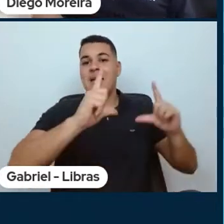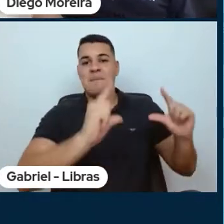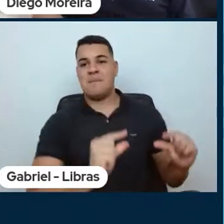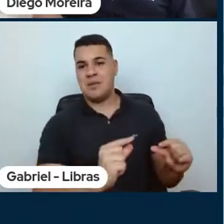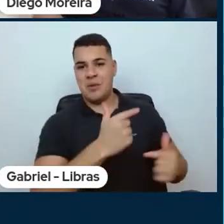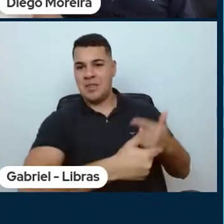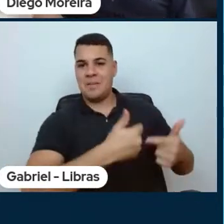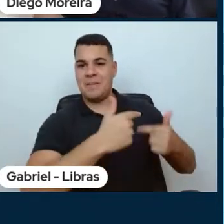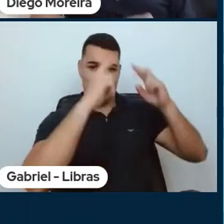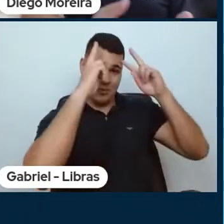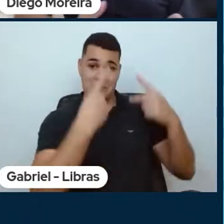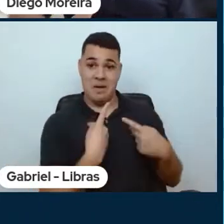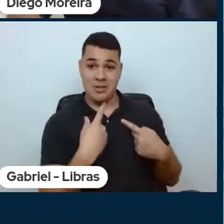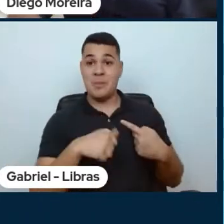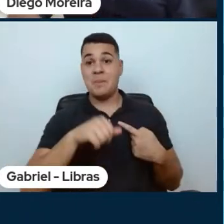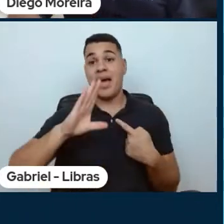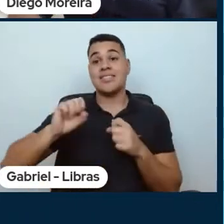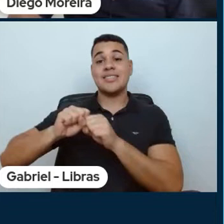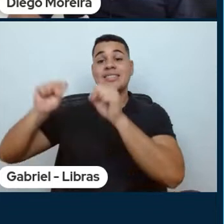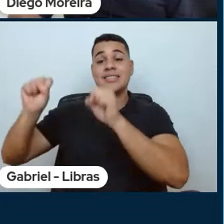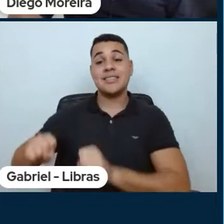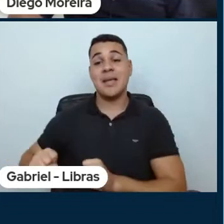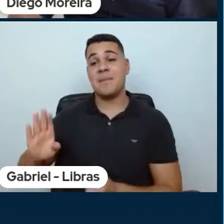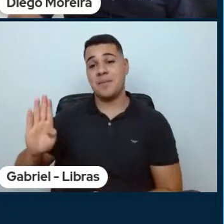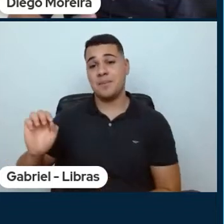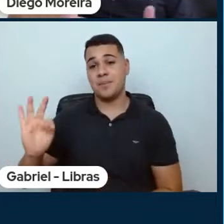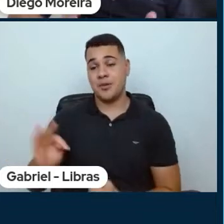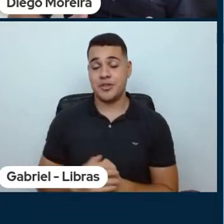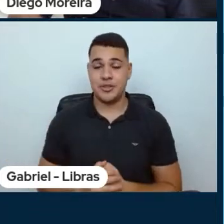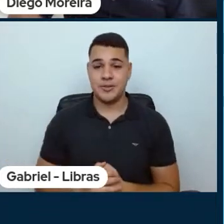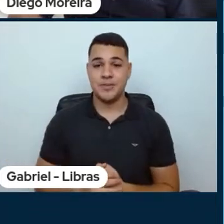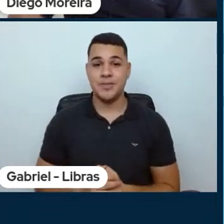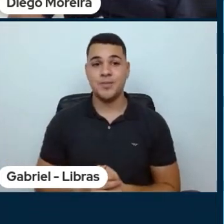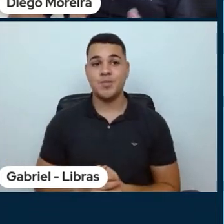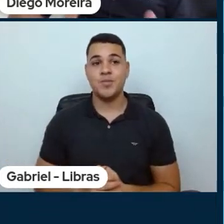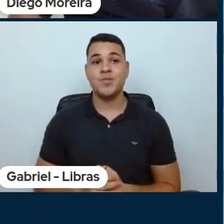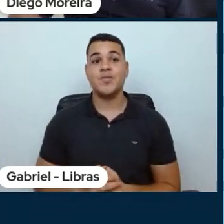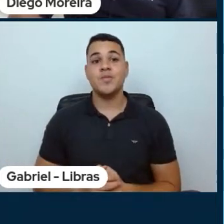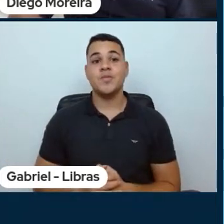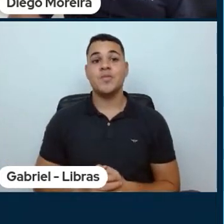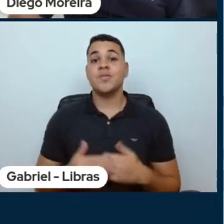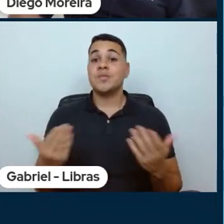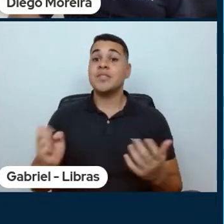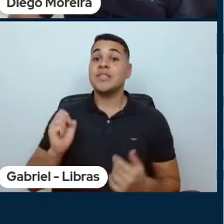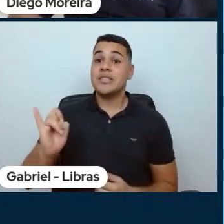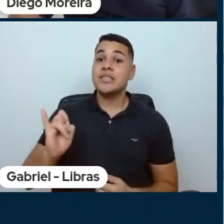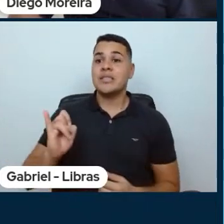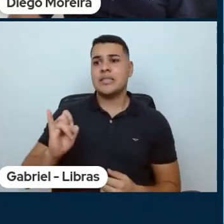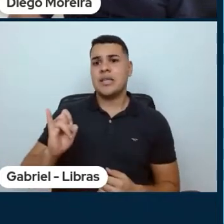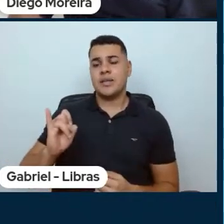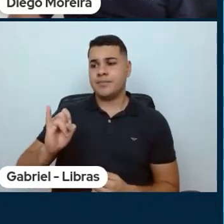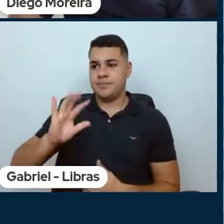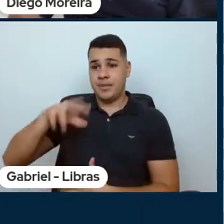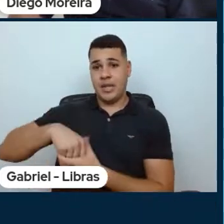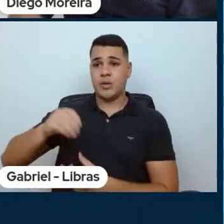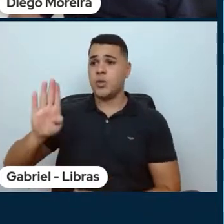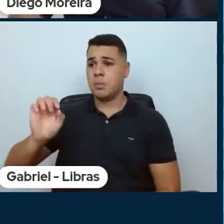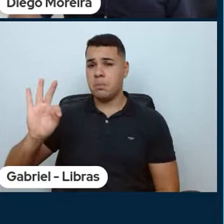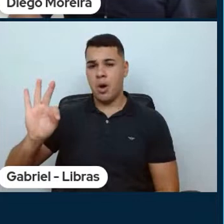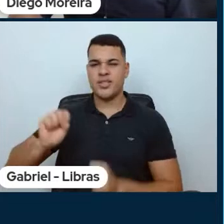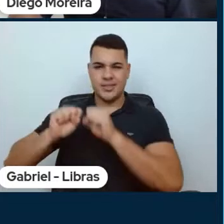forma sistêmica. Porque as informações, se você ter elas interligadas, você consegue trazer isso de forma muito mais